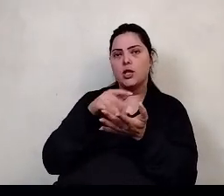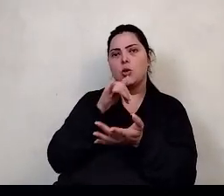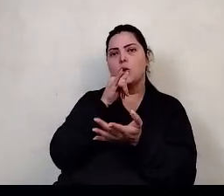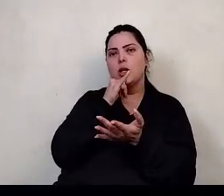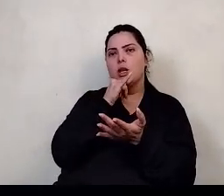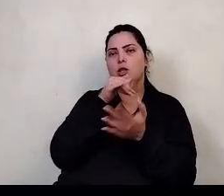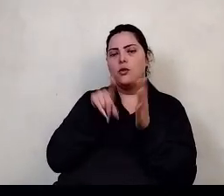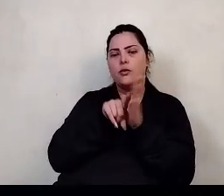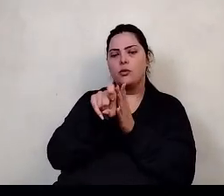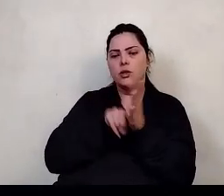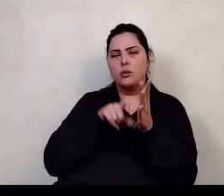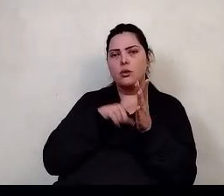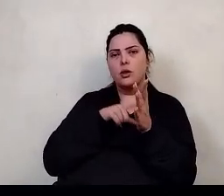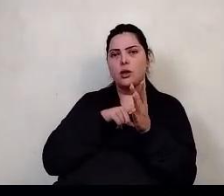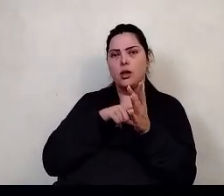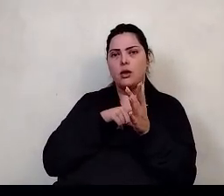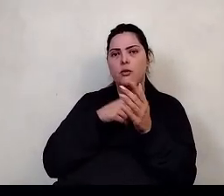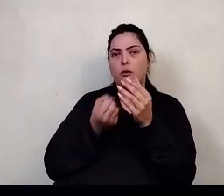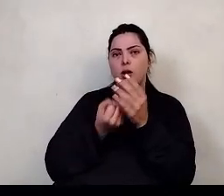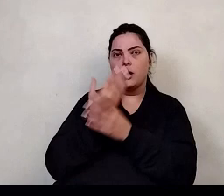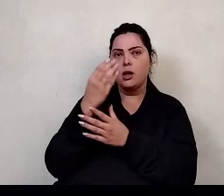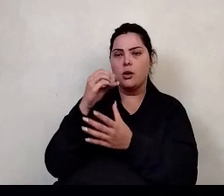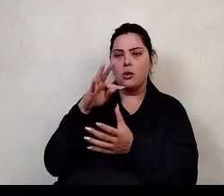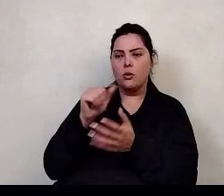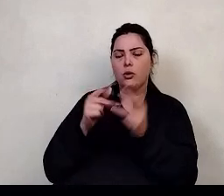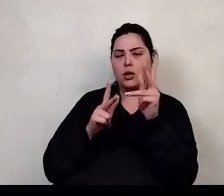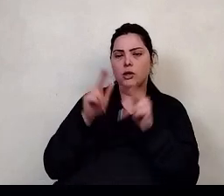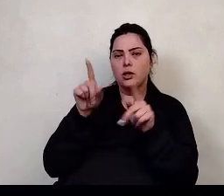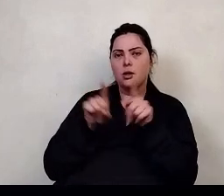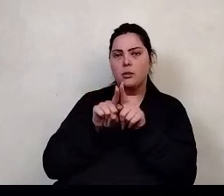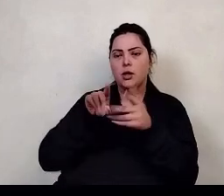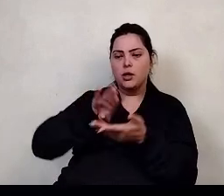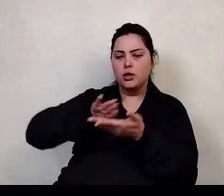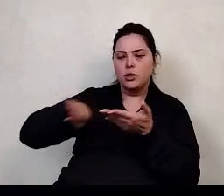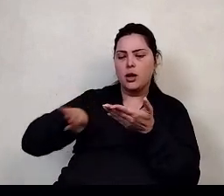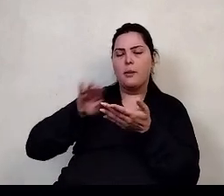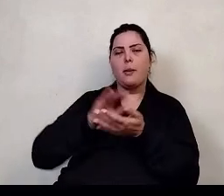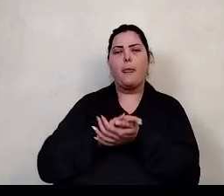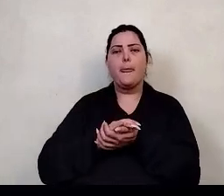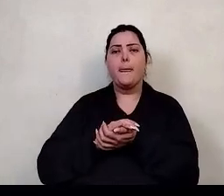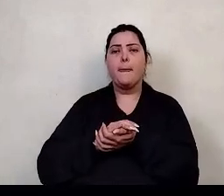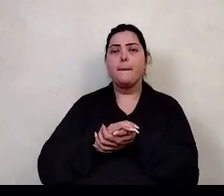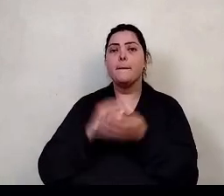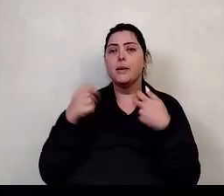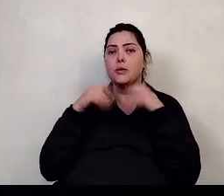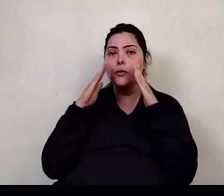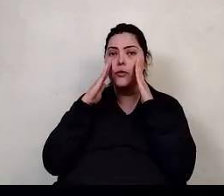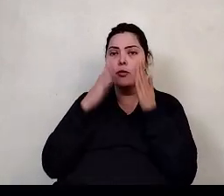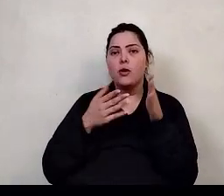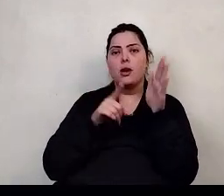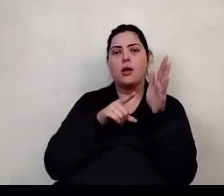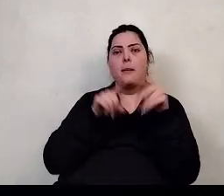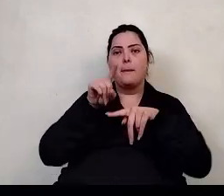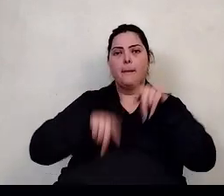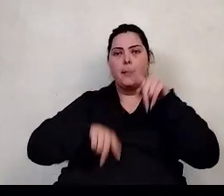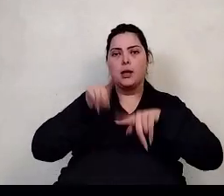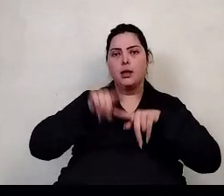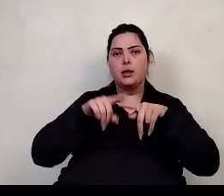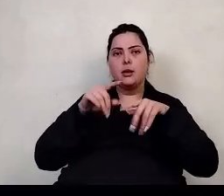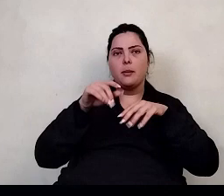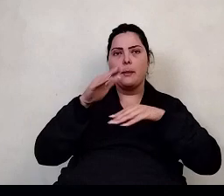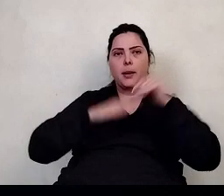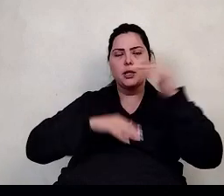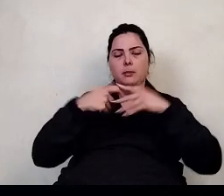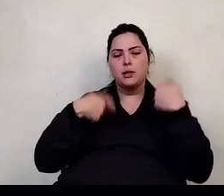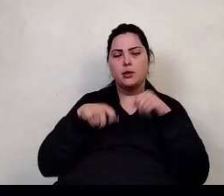tenho uma account, eu vou criar uma conta, editar uma conta, remover uma conta. Então, eu tenho que focar nessas operações e não necessariamente nos métodos que eu tenho